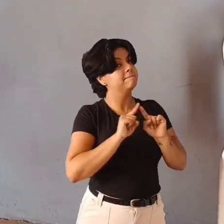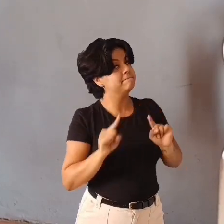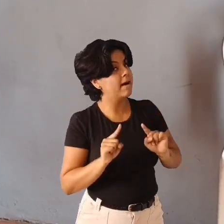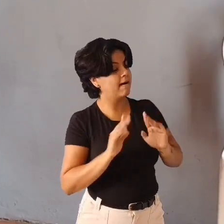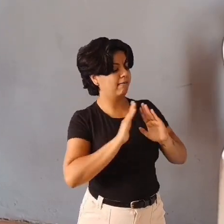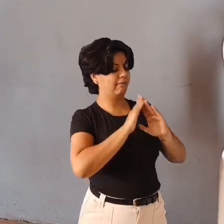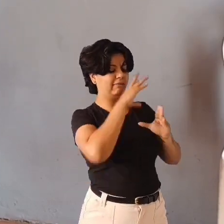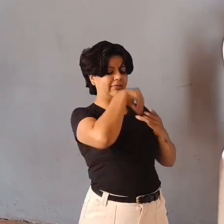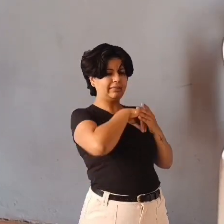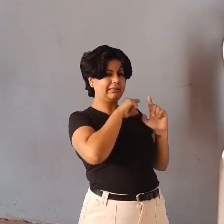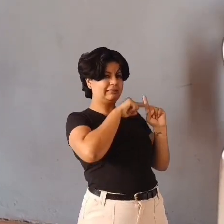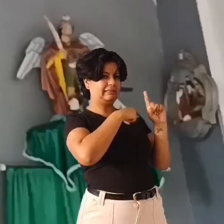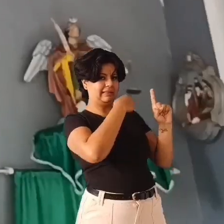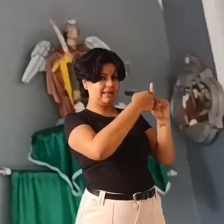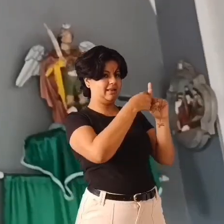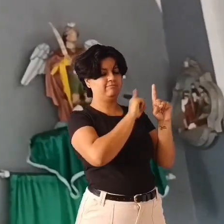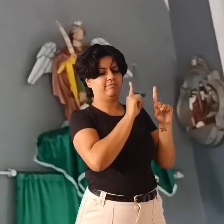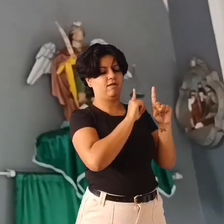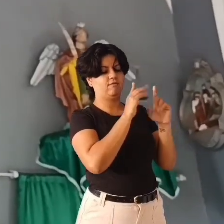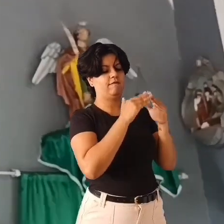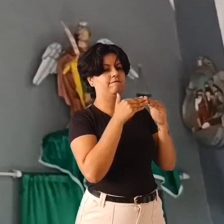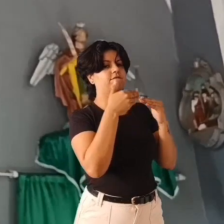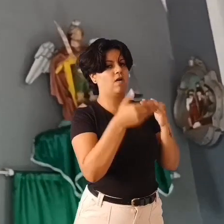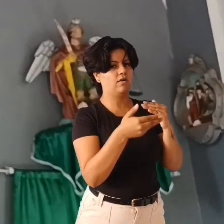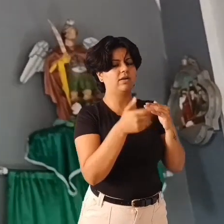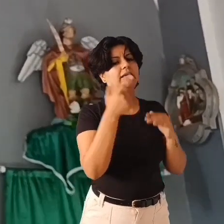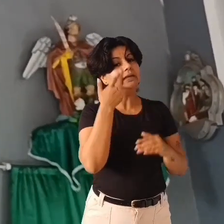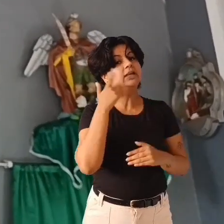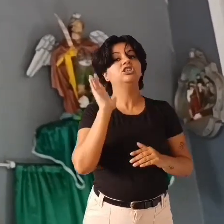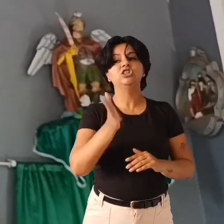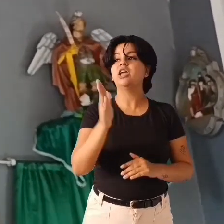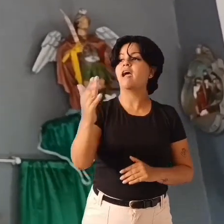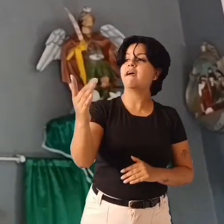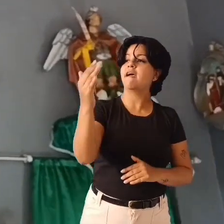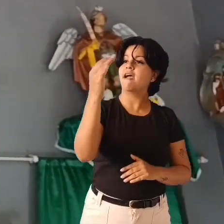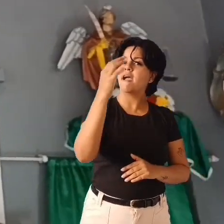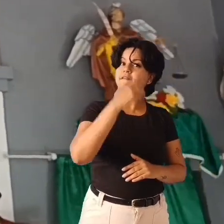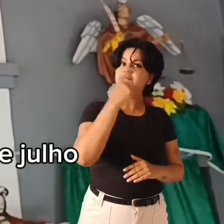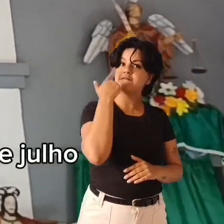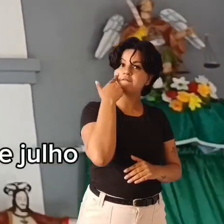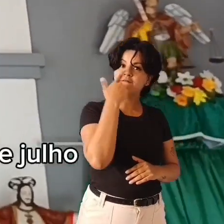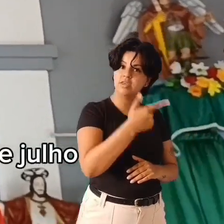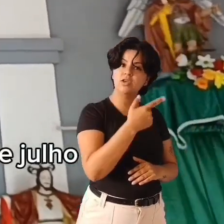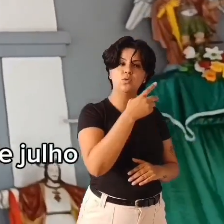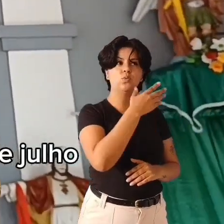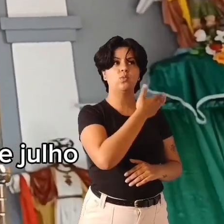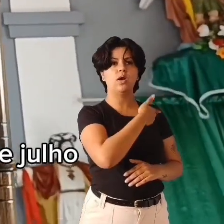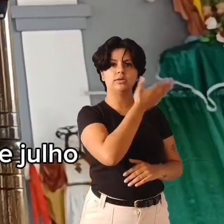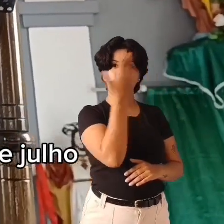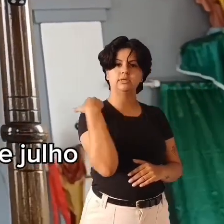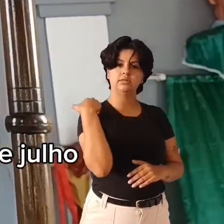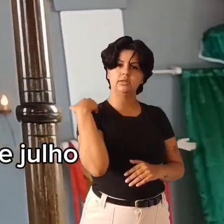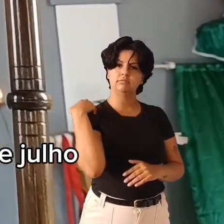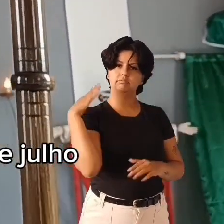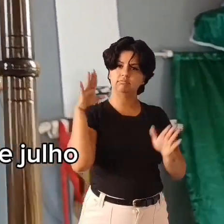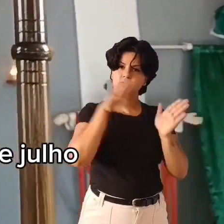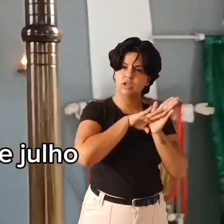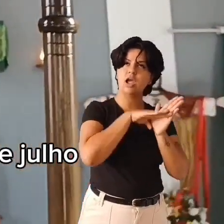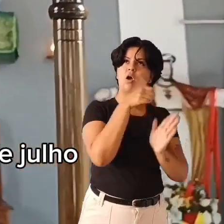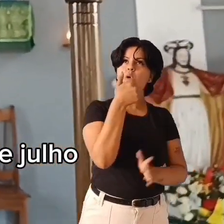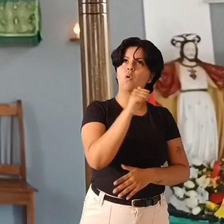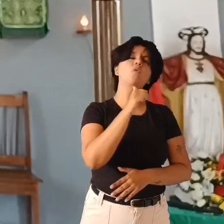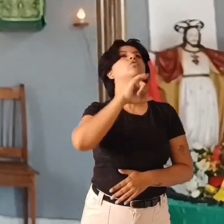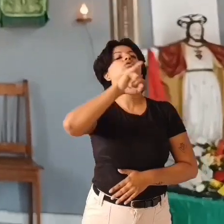mas não dentro da igreja. E quem já veio aqui na comunidade prestigiar a chegada da santa no dia 11